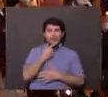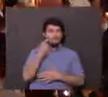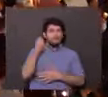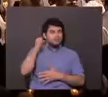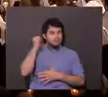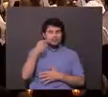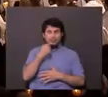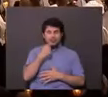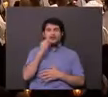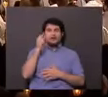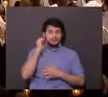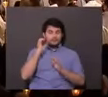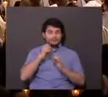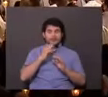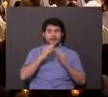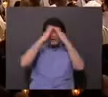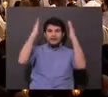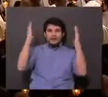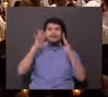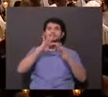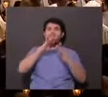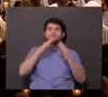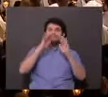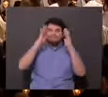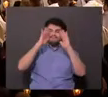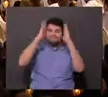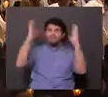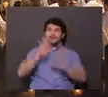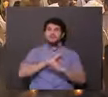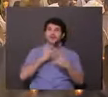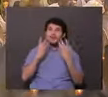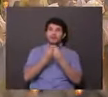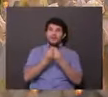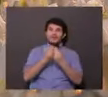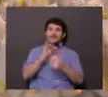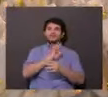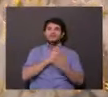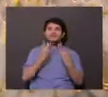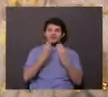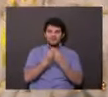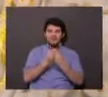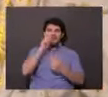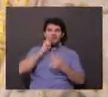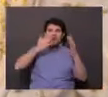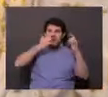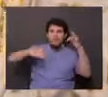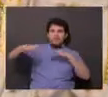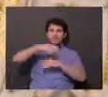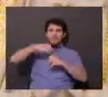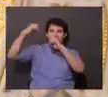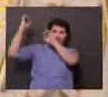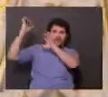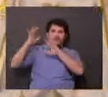Santa Maria, Mãe de Deus, rogai por nós, pecadores, agora e na hora da nossa morte. Amém. Ave Maria, cheia de graça, o Senhor é convosco. Bendita sois vós entre as mulheres, e bendito